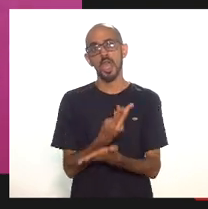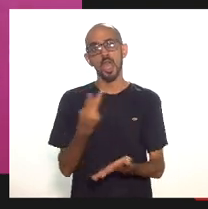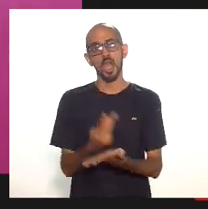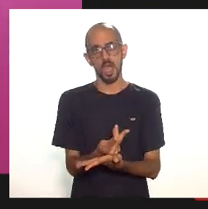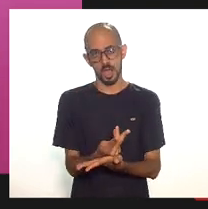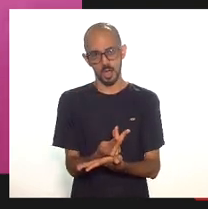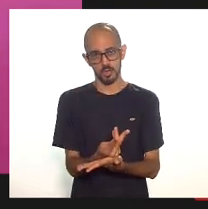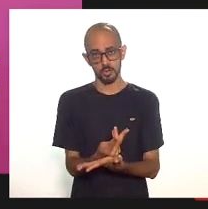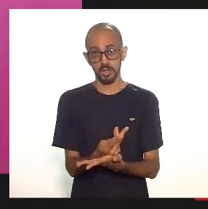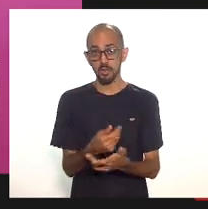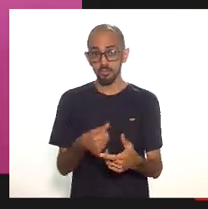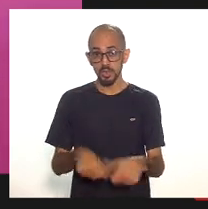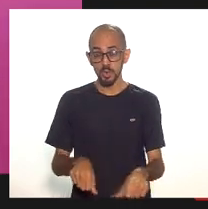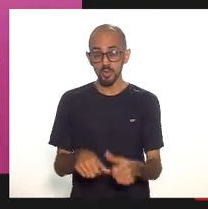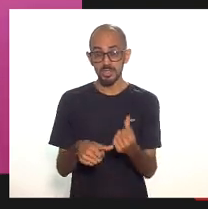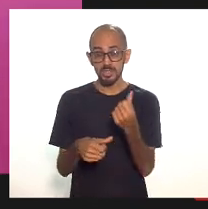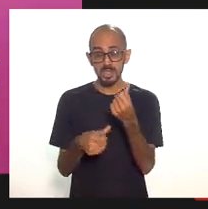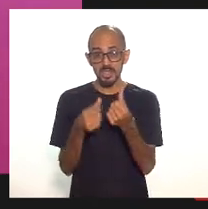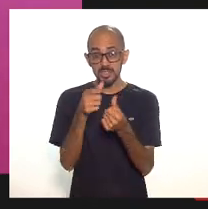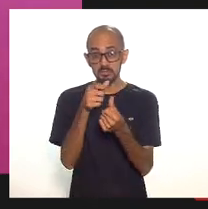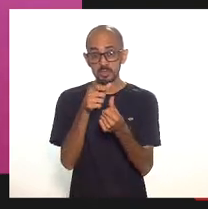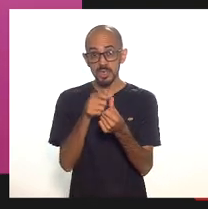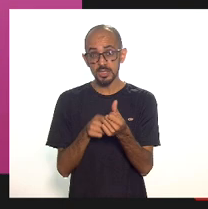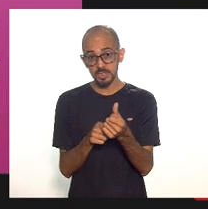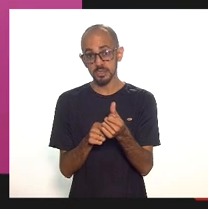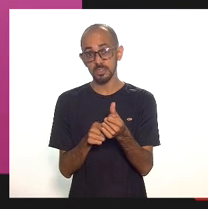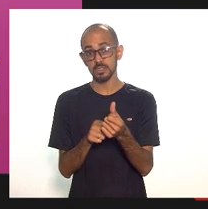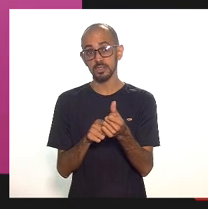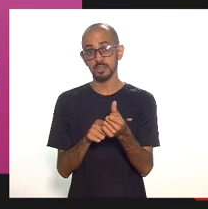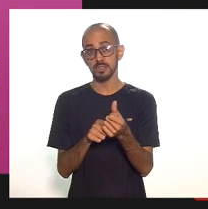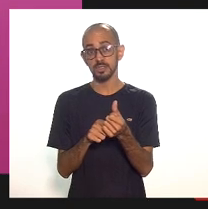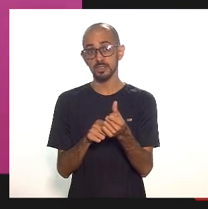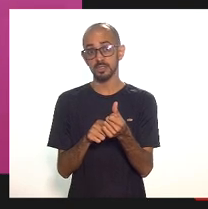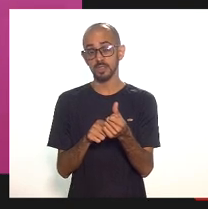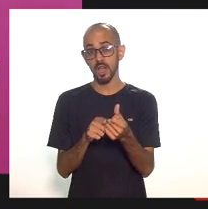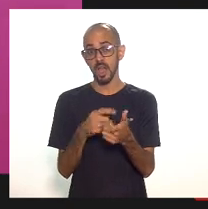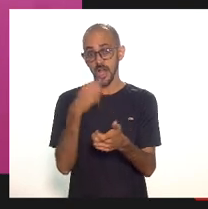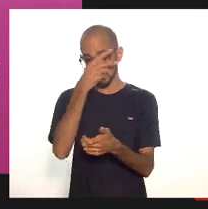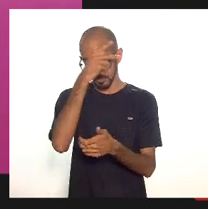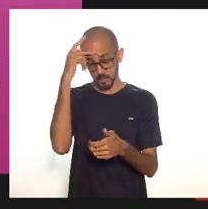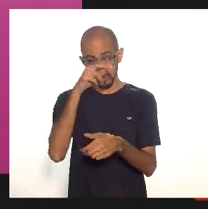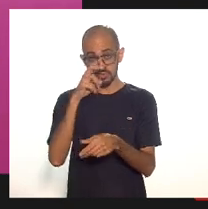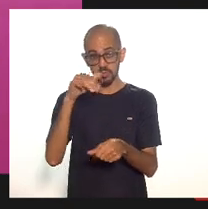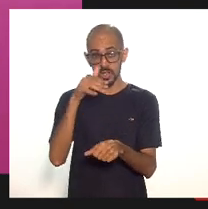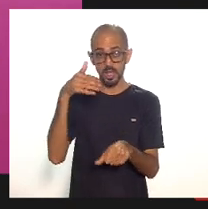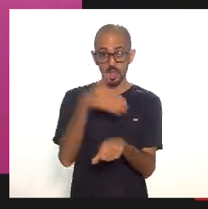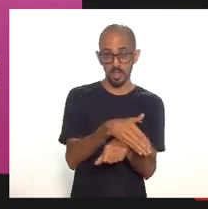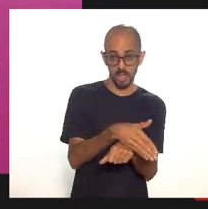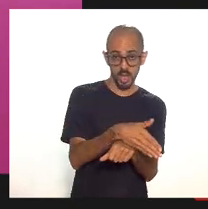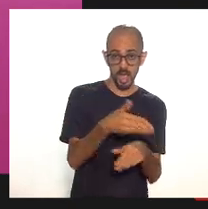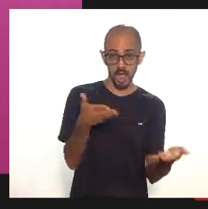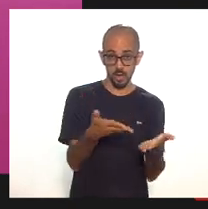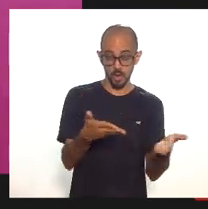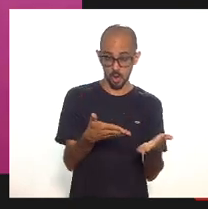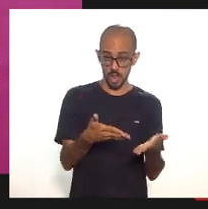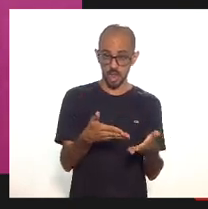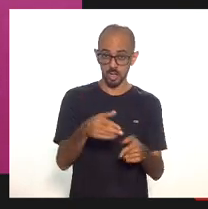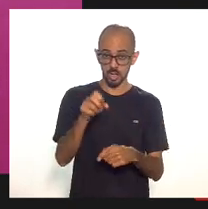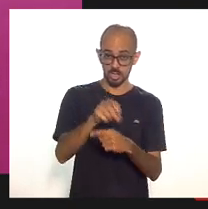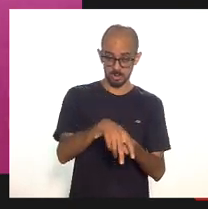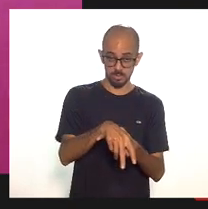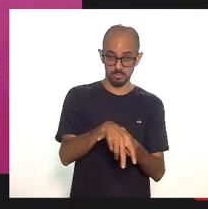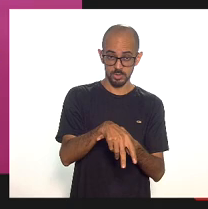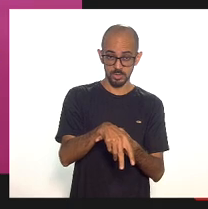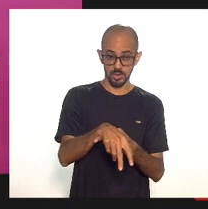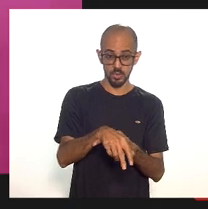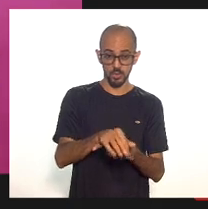durou 6 meses. Né? As pessoas que vão entrar nesse outro processo agora, elas vão...